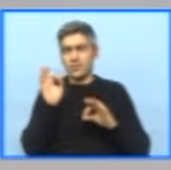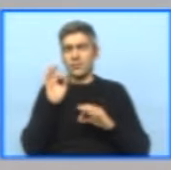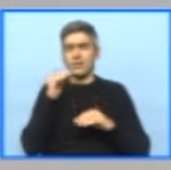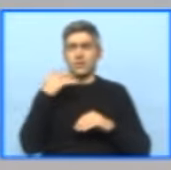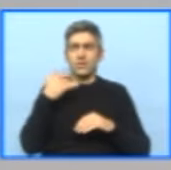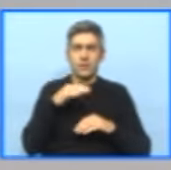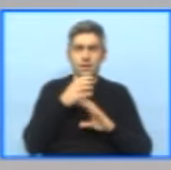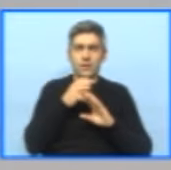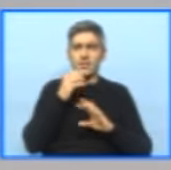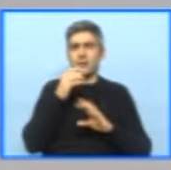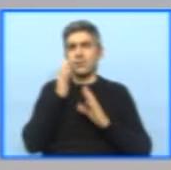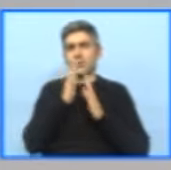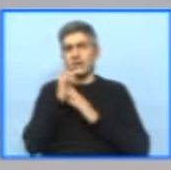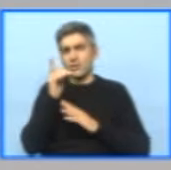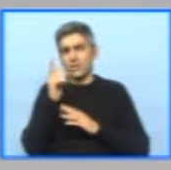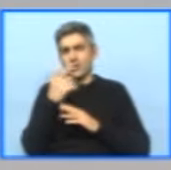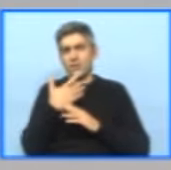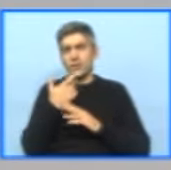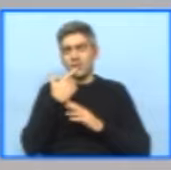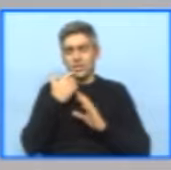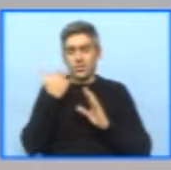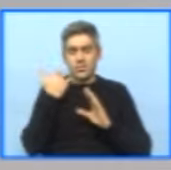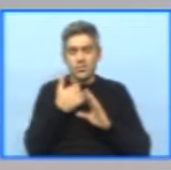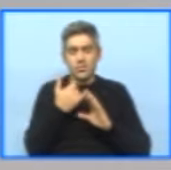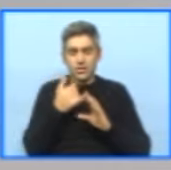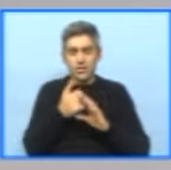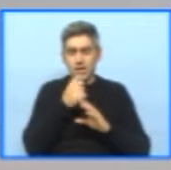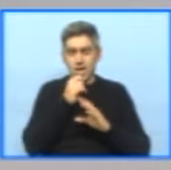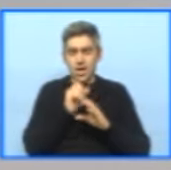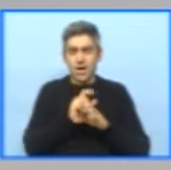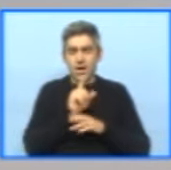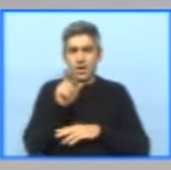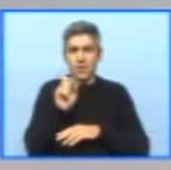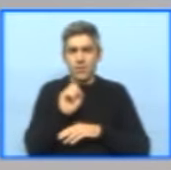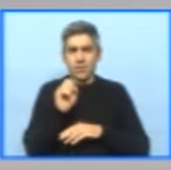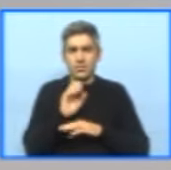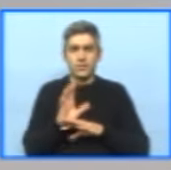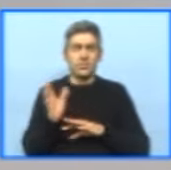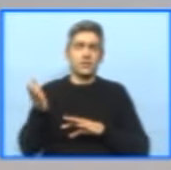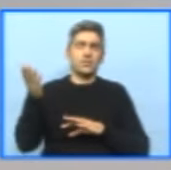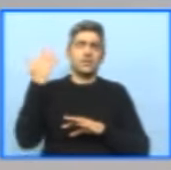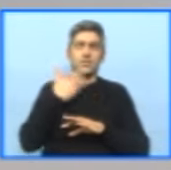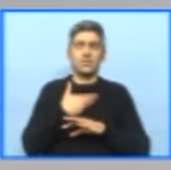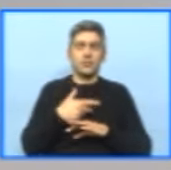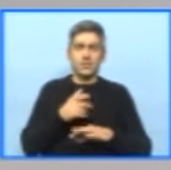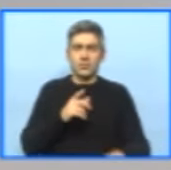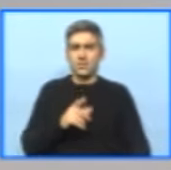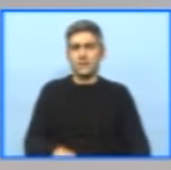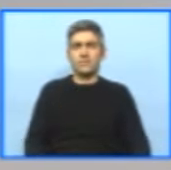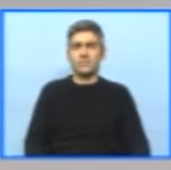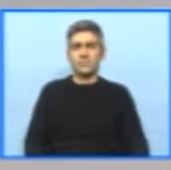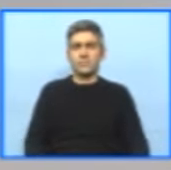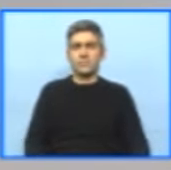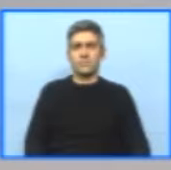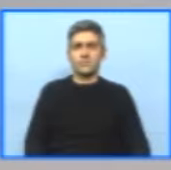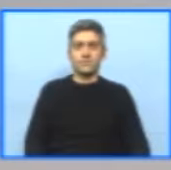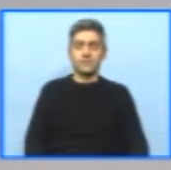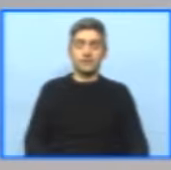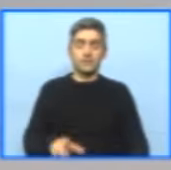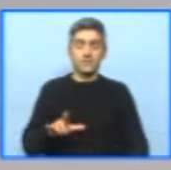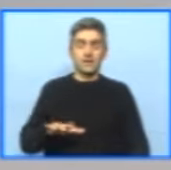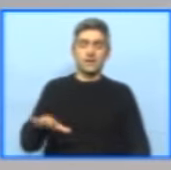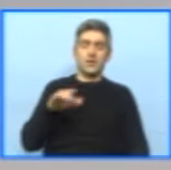fantástico, da ação de Deus, e agora nós batemos nas rochas e não sai água nenhuma, só naquele tempo é que saía. Não, é de facto, nesta região